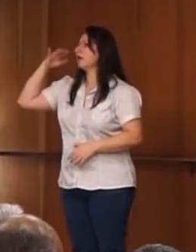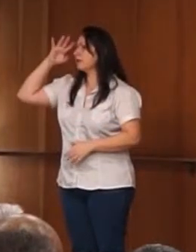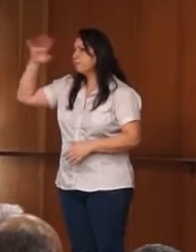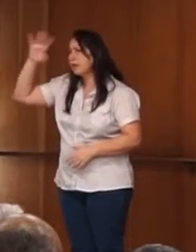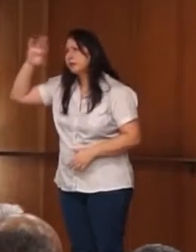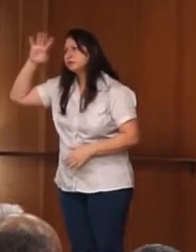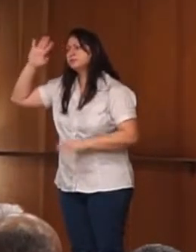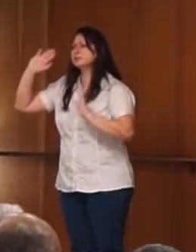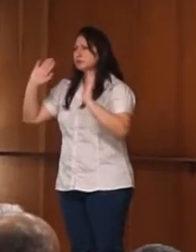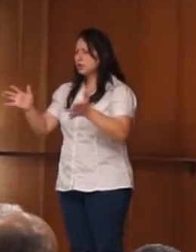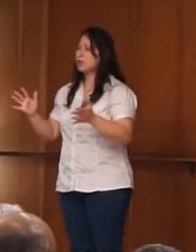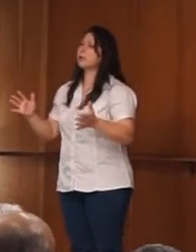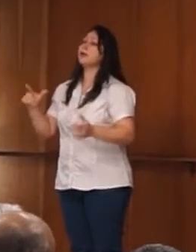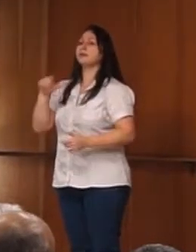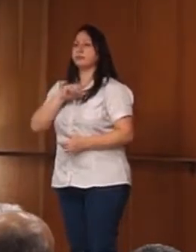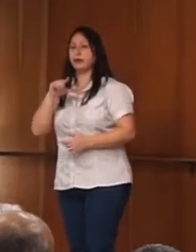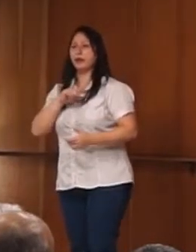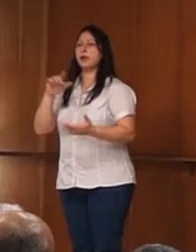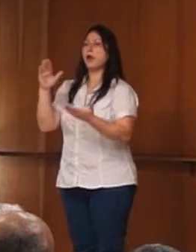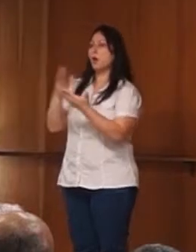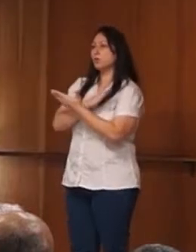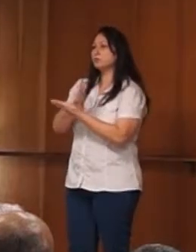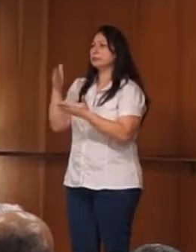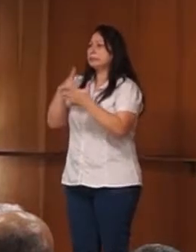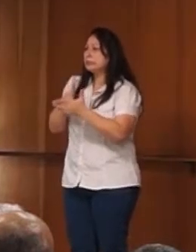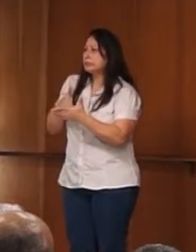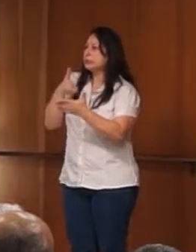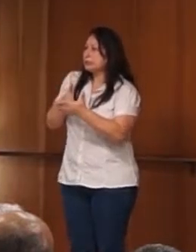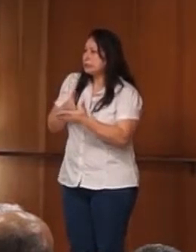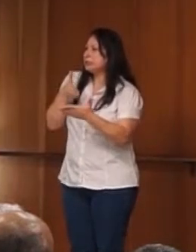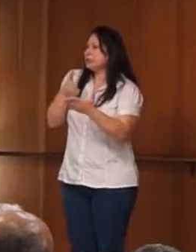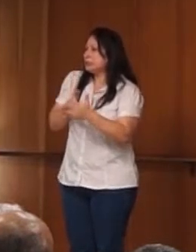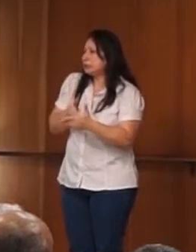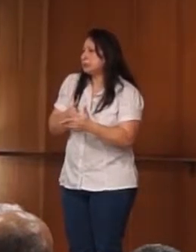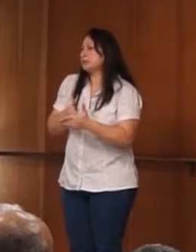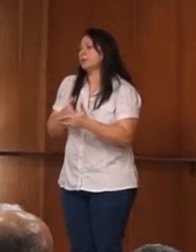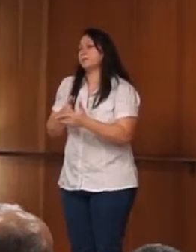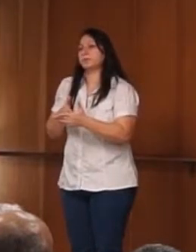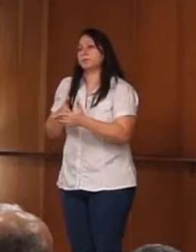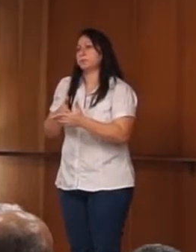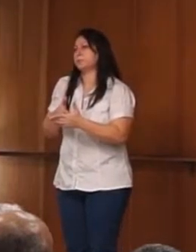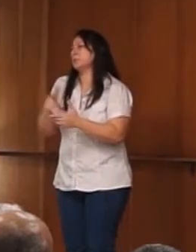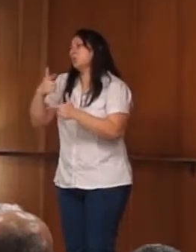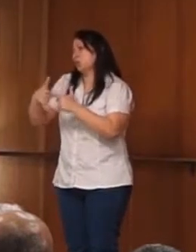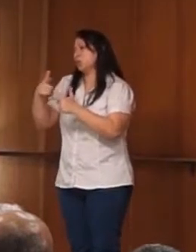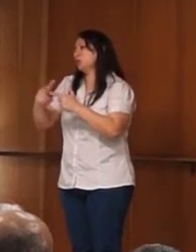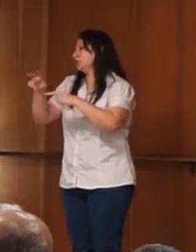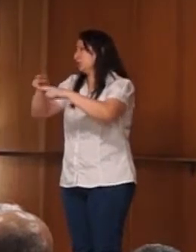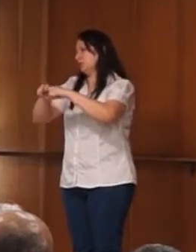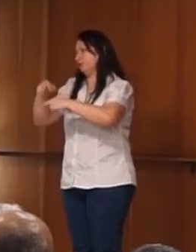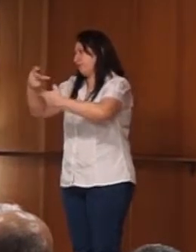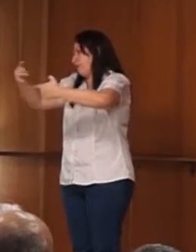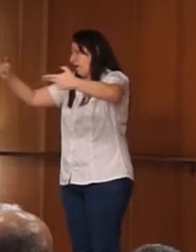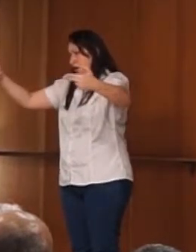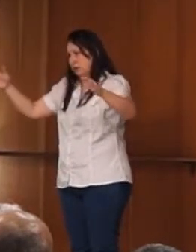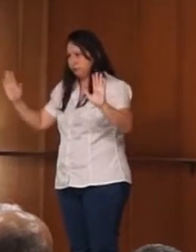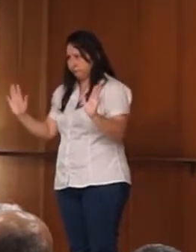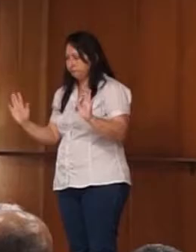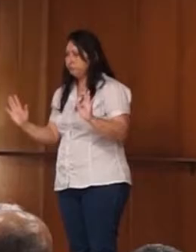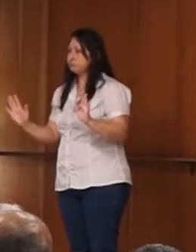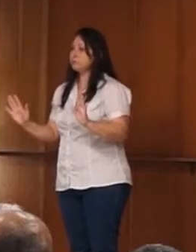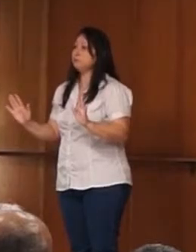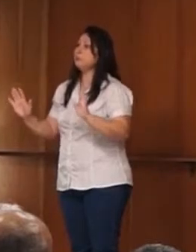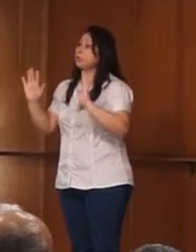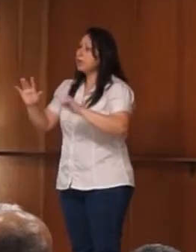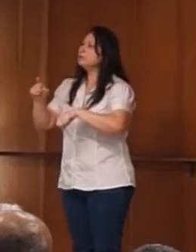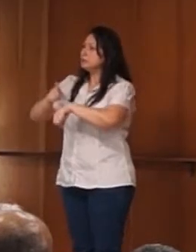ainda reações, por diferentes razões, mas encontra reações. Mas o